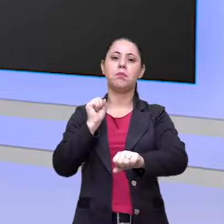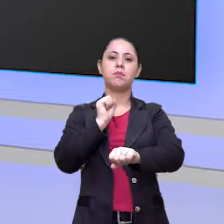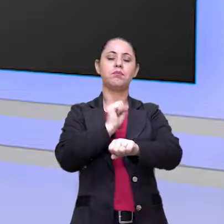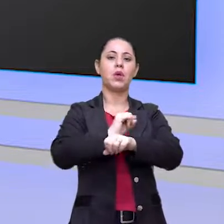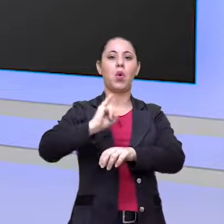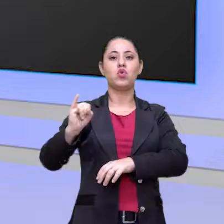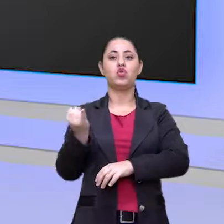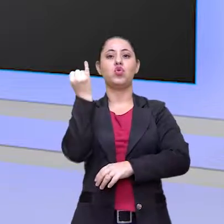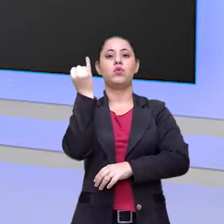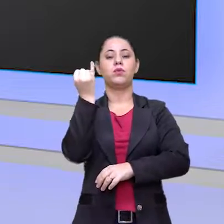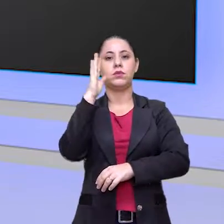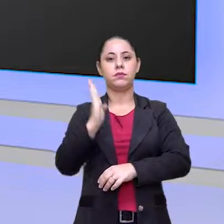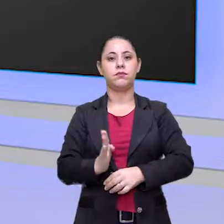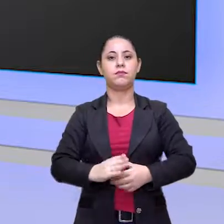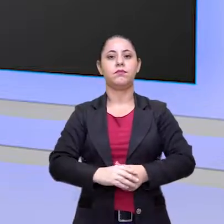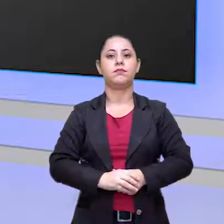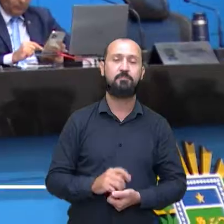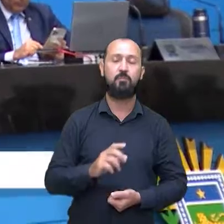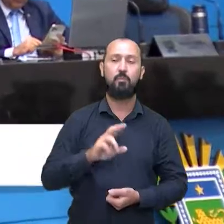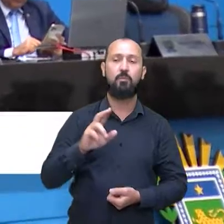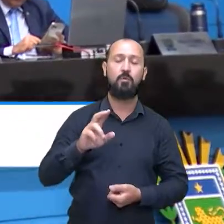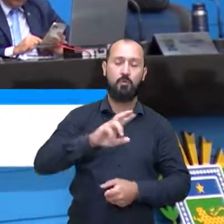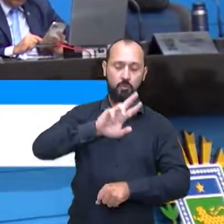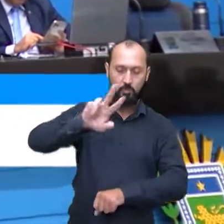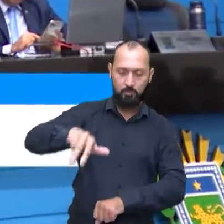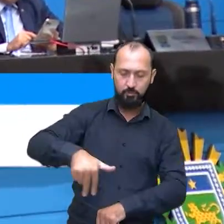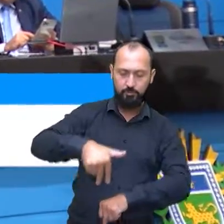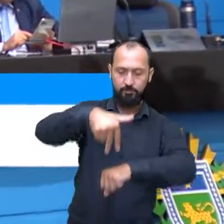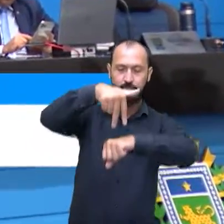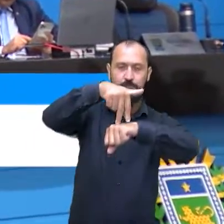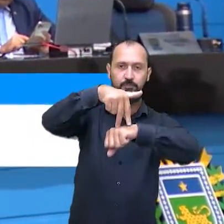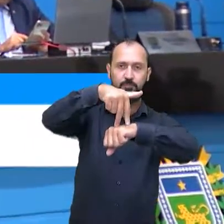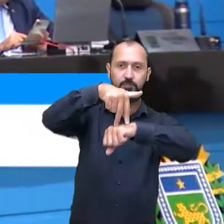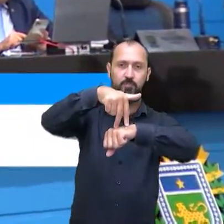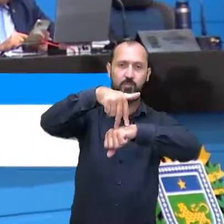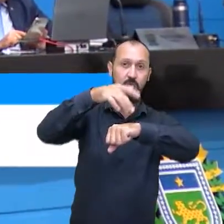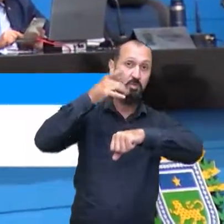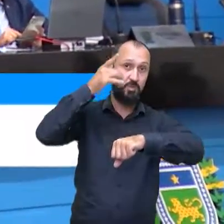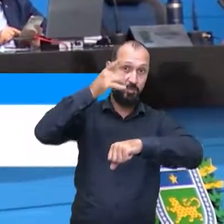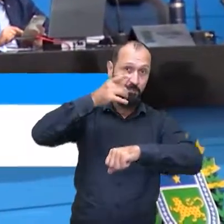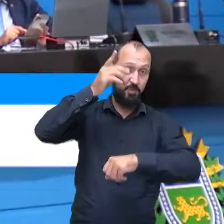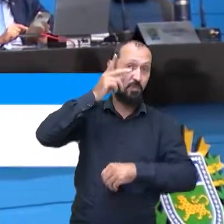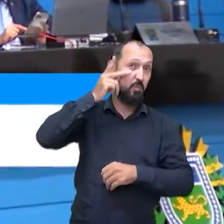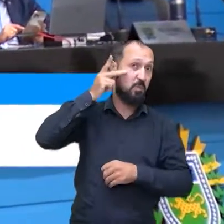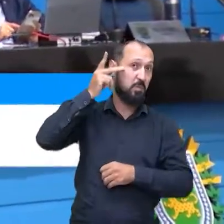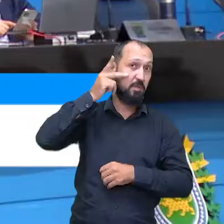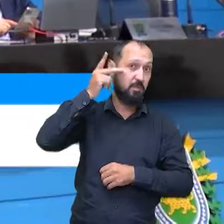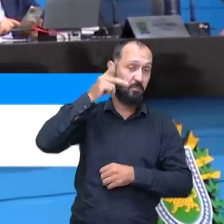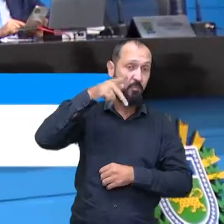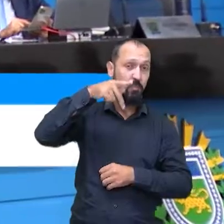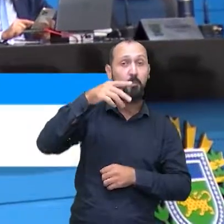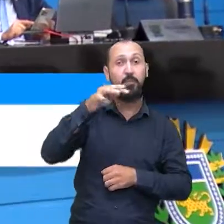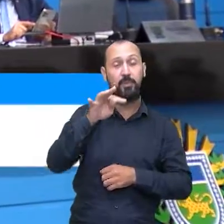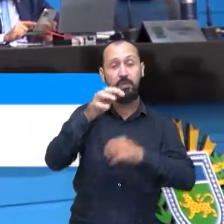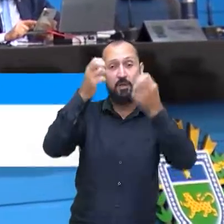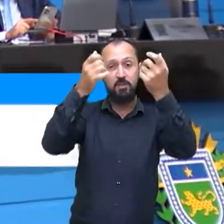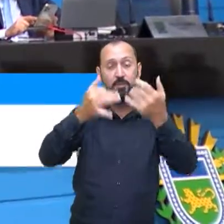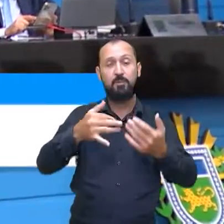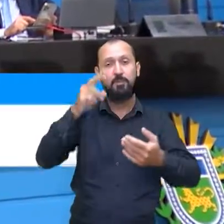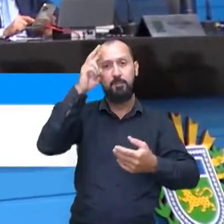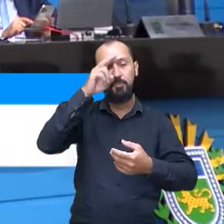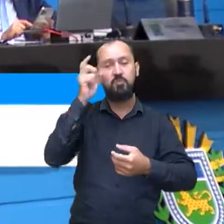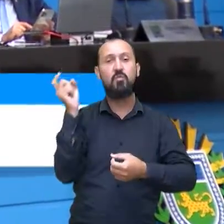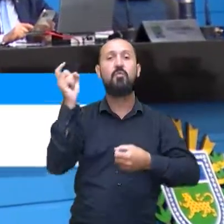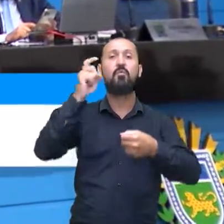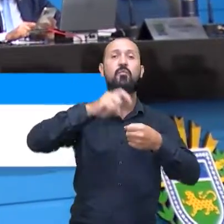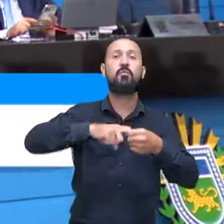o avanço da inflação no Brasil. Fazendo uso da tribuna, o deputado Pedro Kemp, do PT, iniciou sua fala lembrando